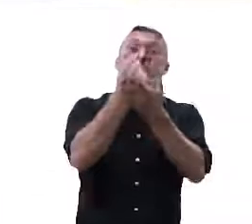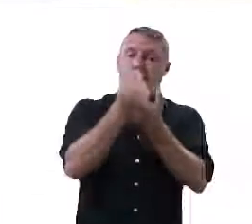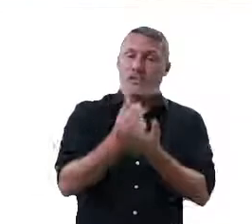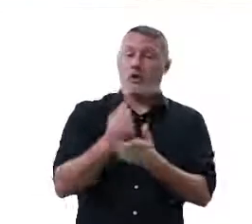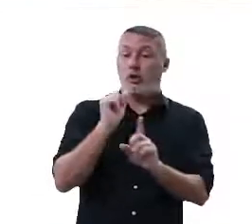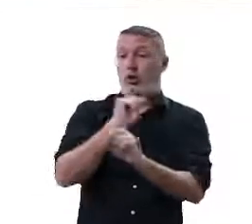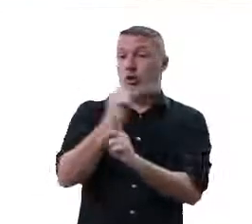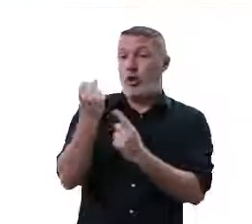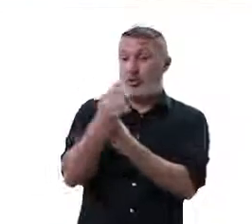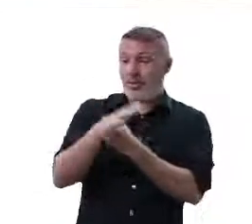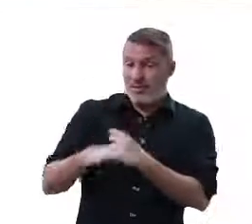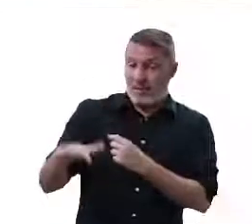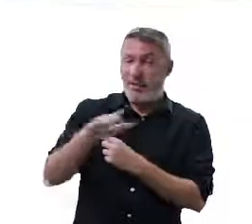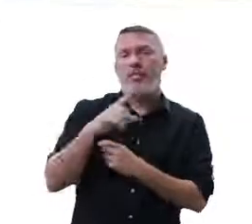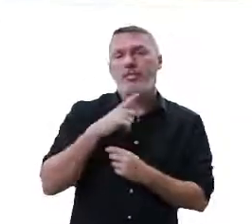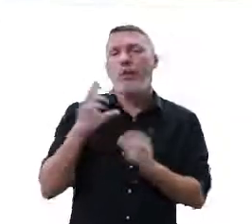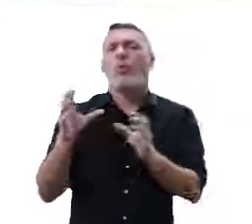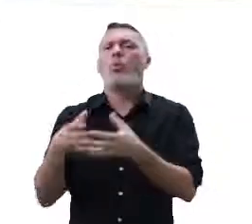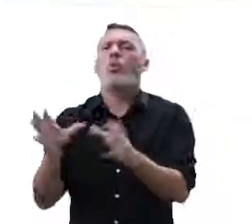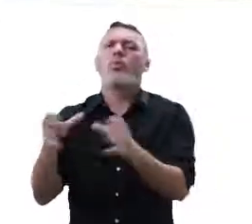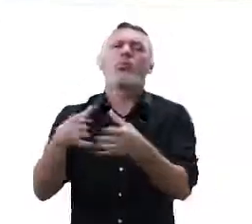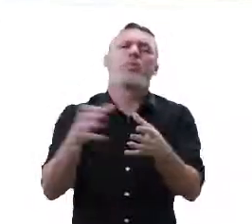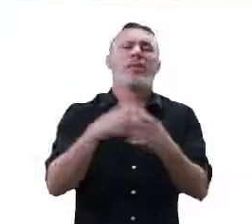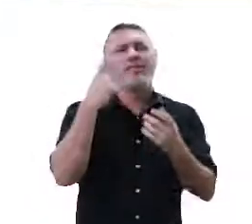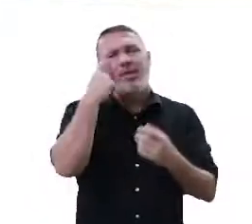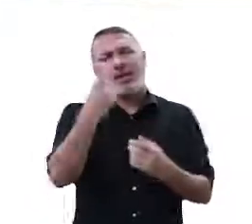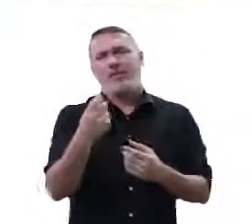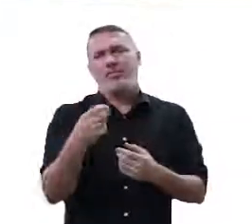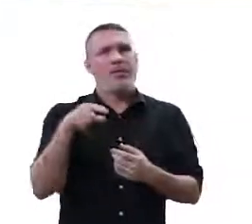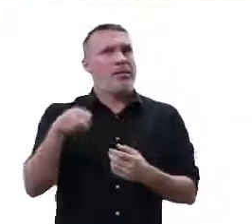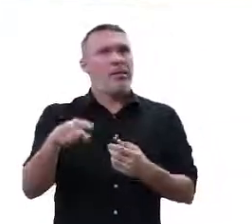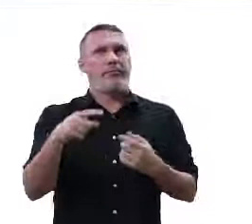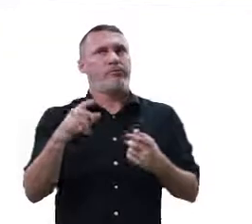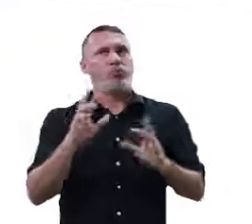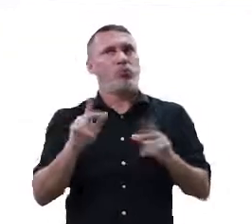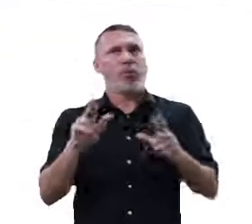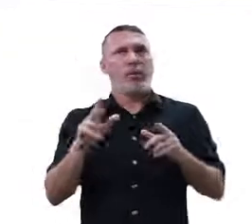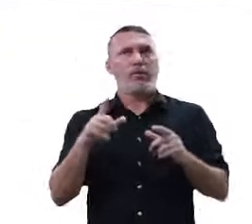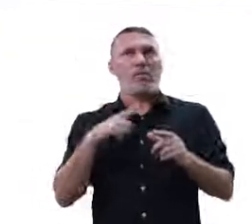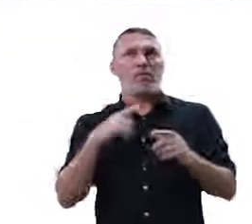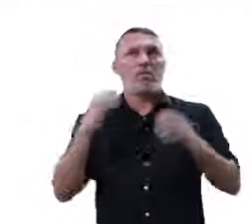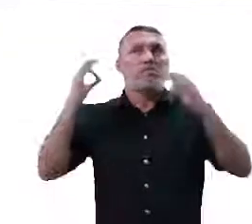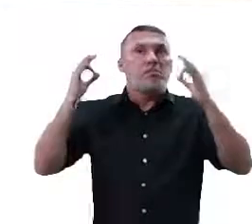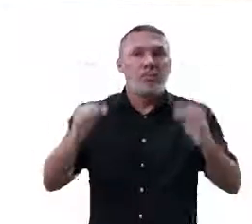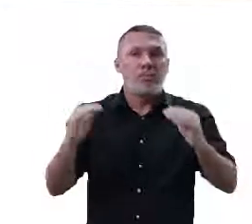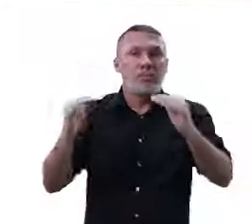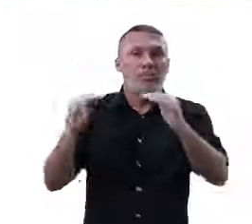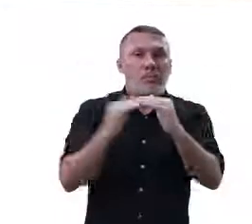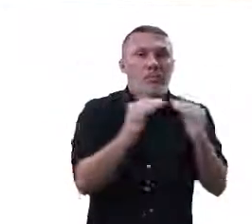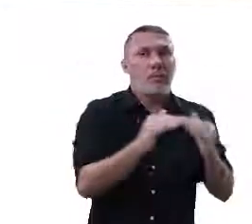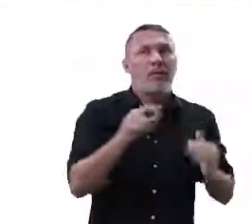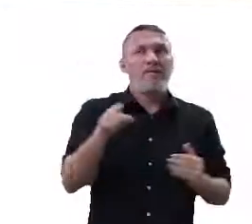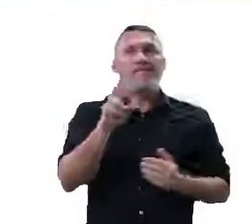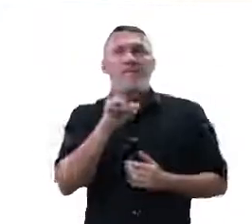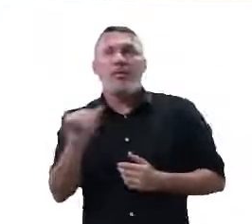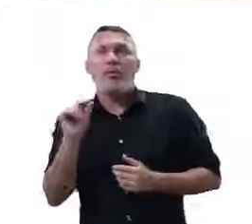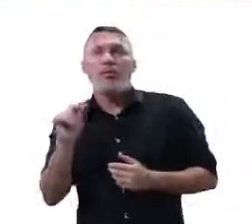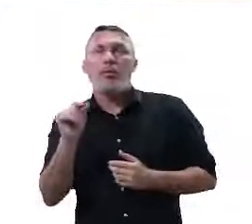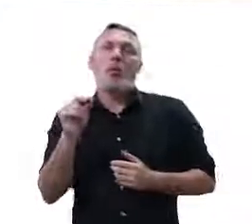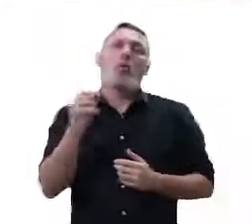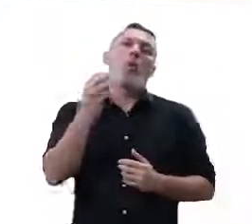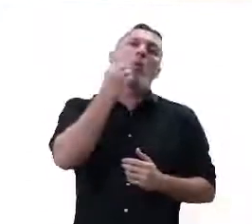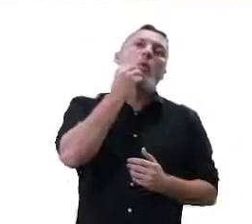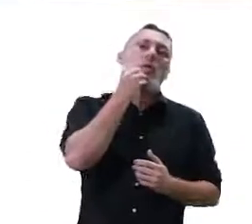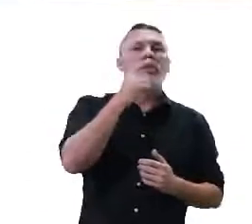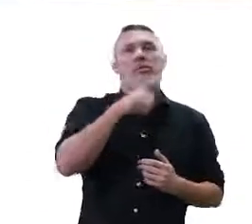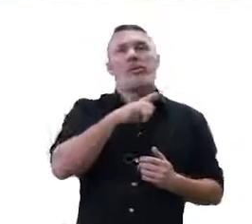ela representa grupos de interesse dentro da sociedade. Então, não necessariamente, isso